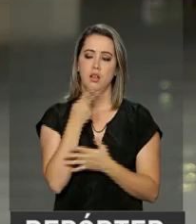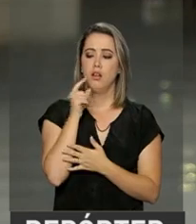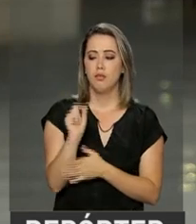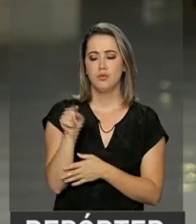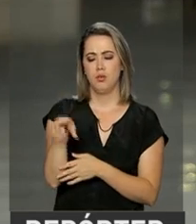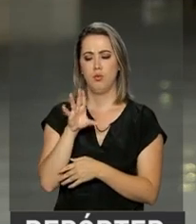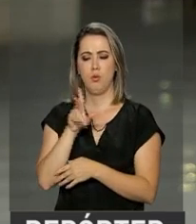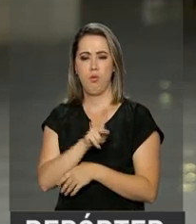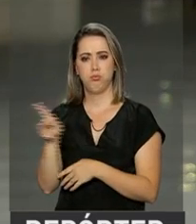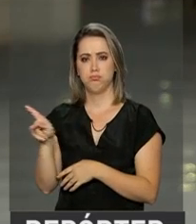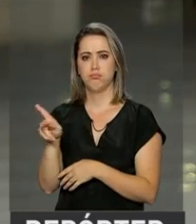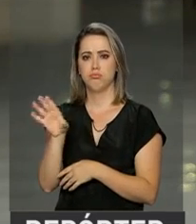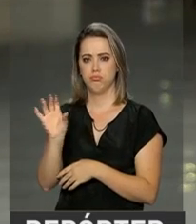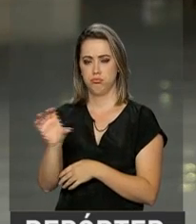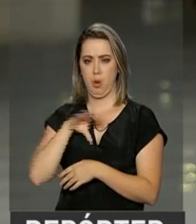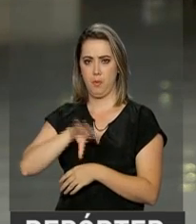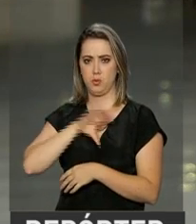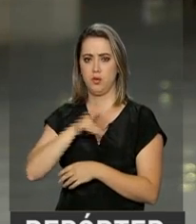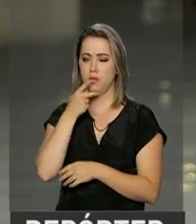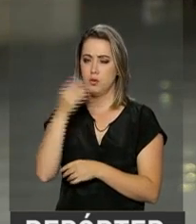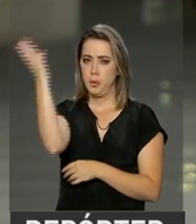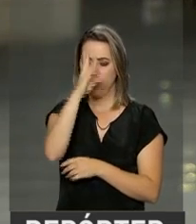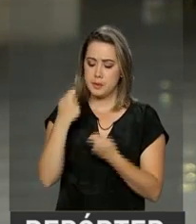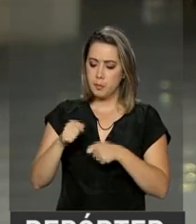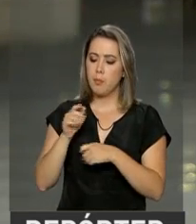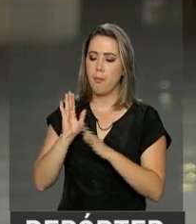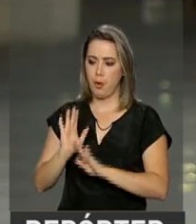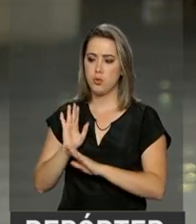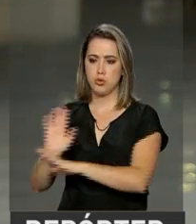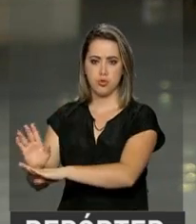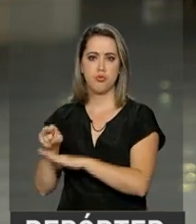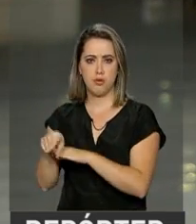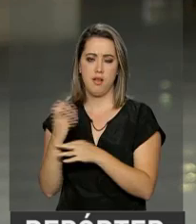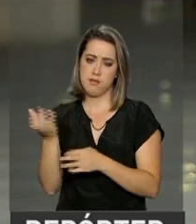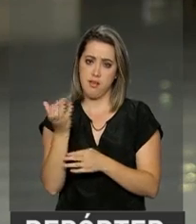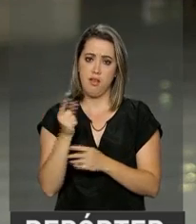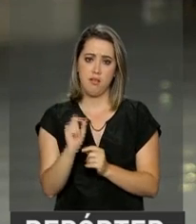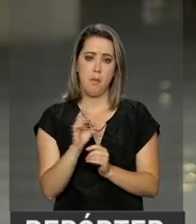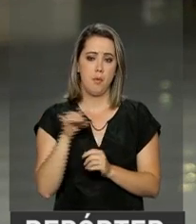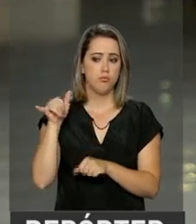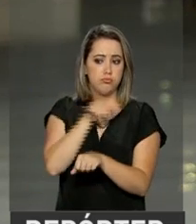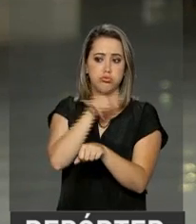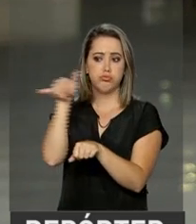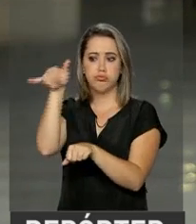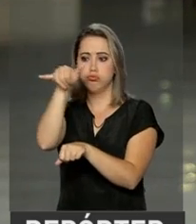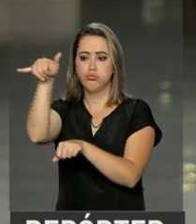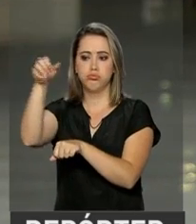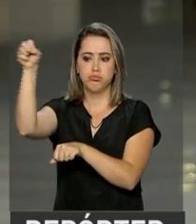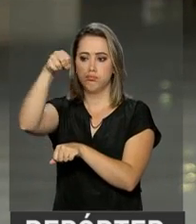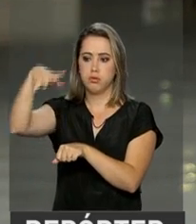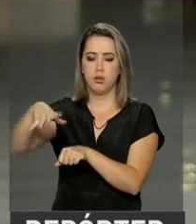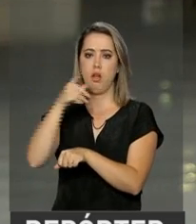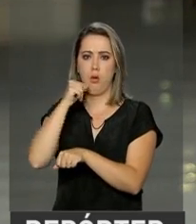português que o Brasil está pronto a colaborar e que se necessário pode enviar aeronave de combate a